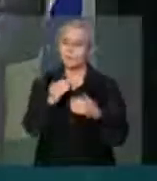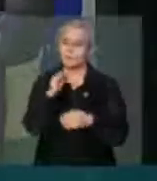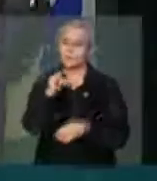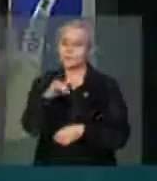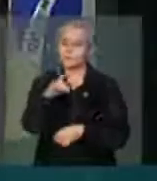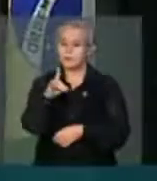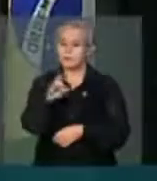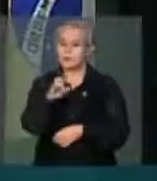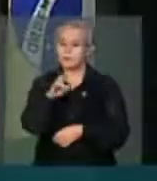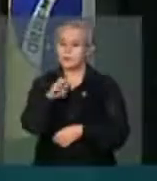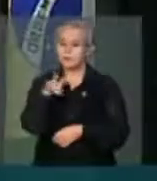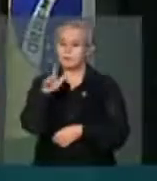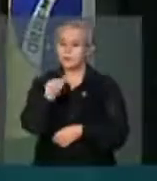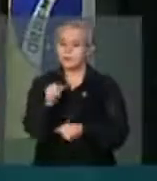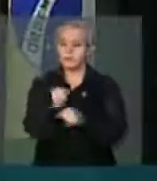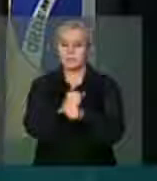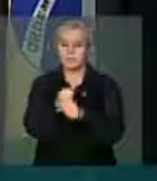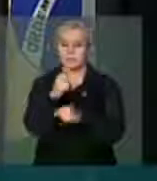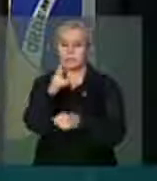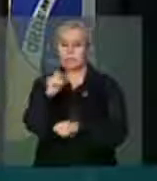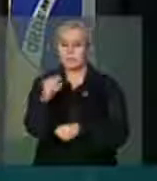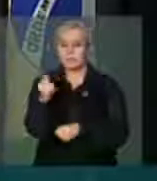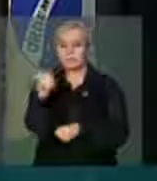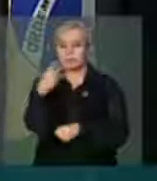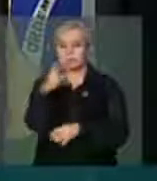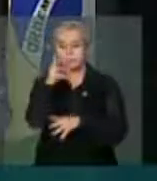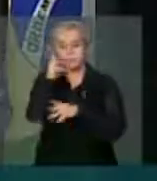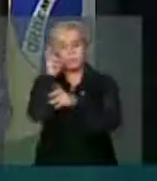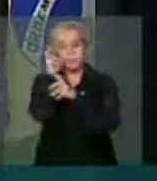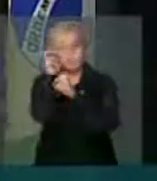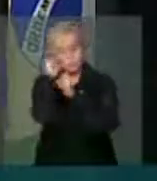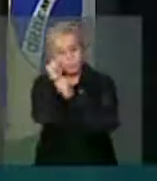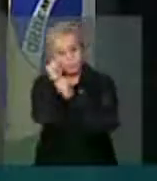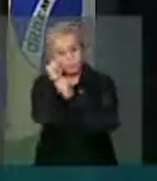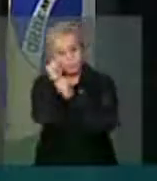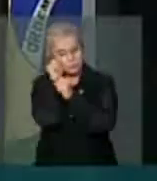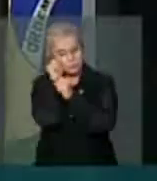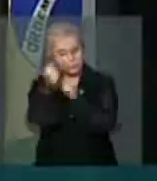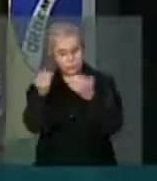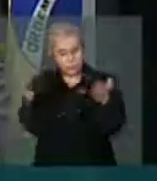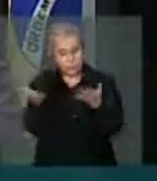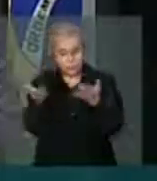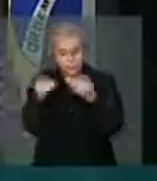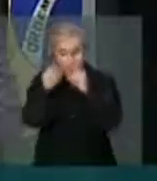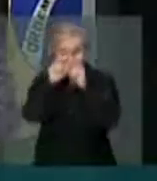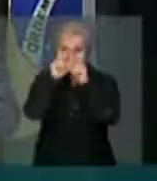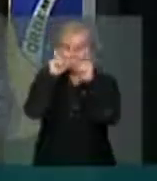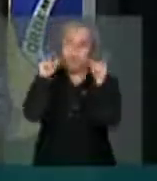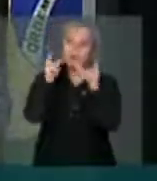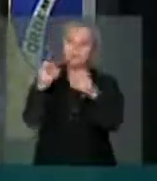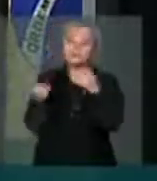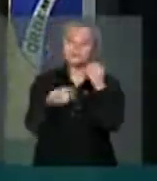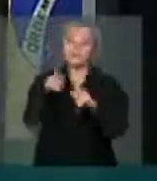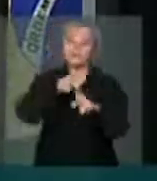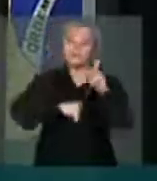em 2013 e acordou agora, com os índices de popularidade